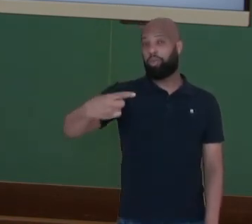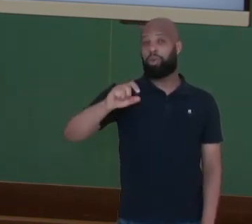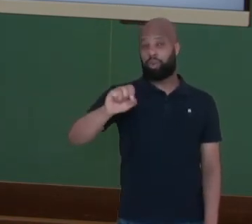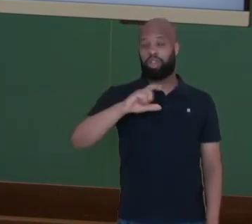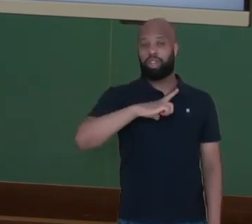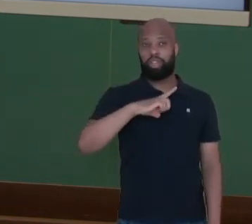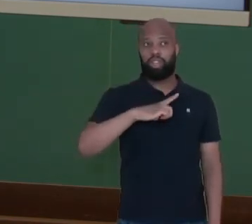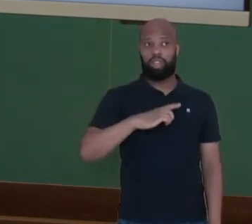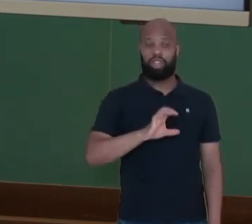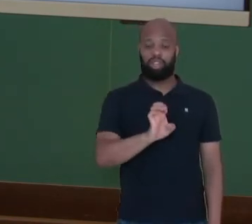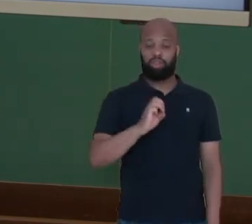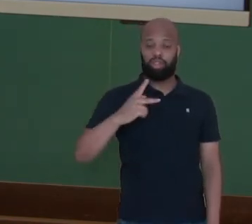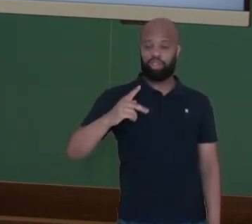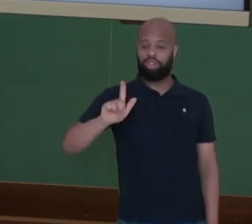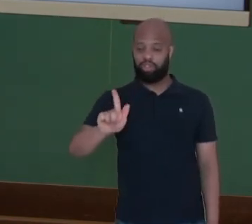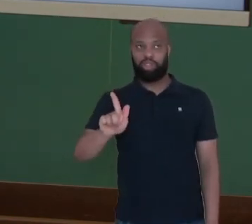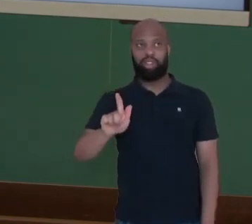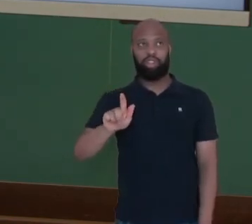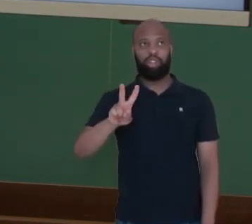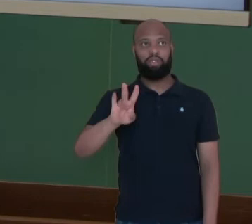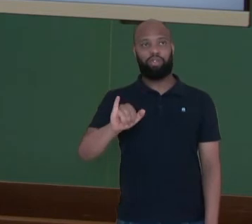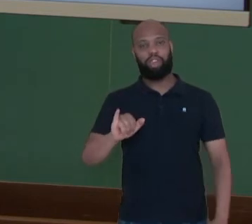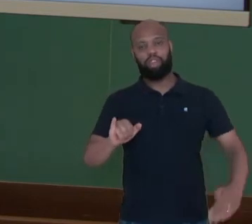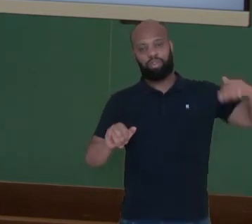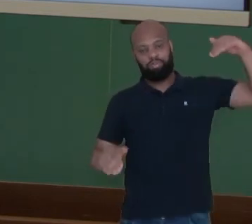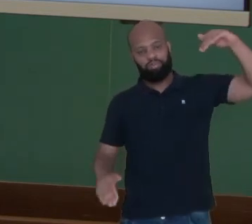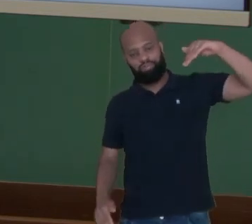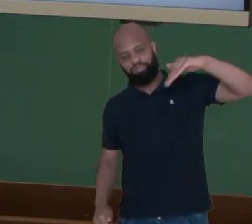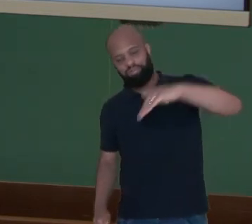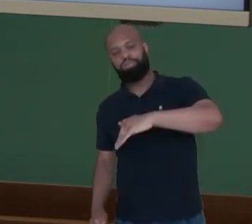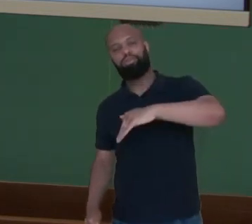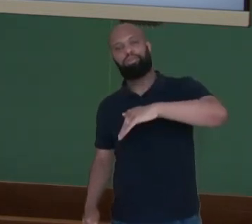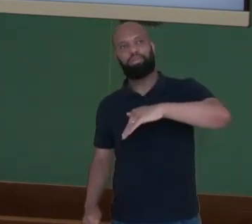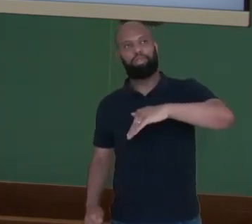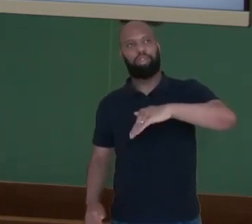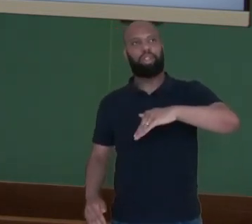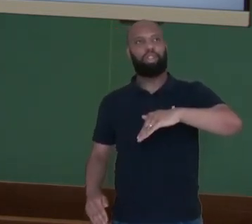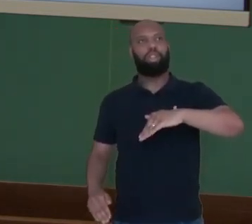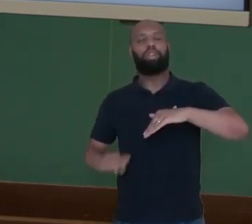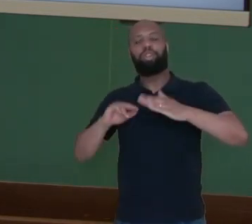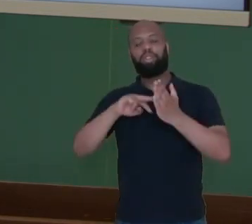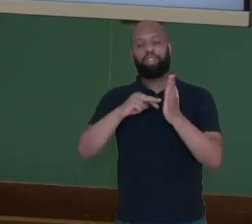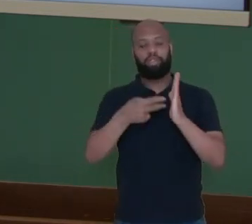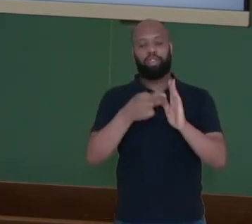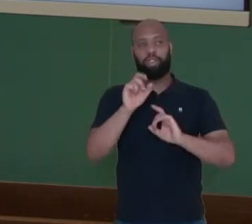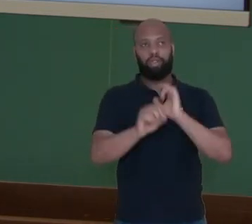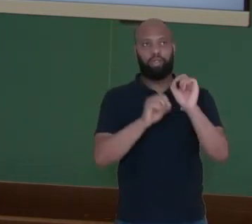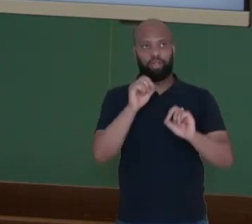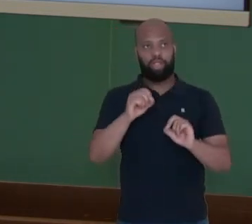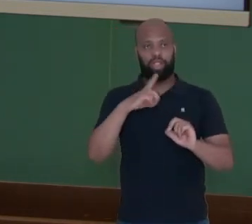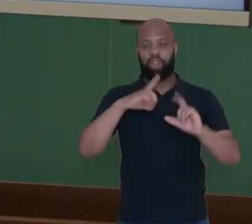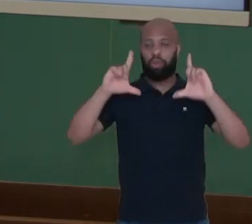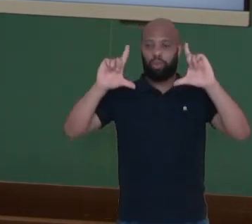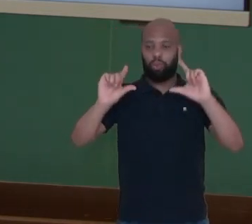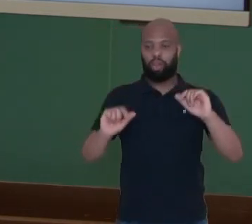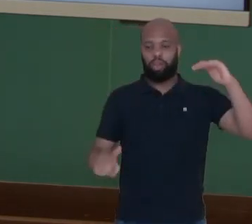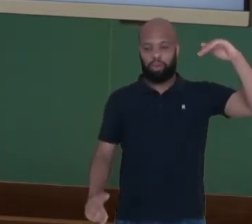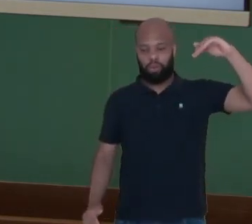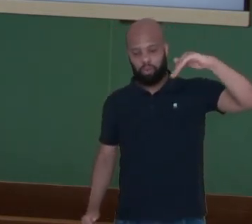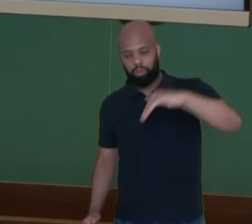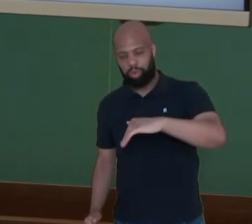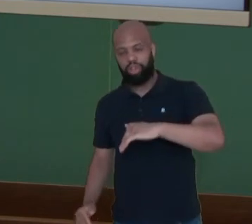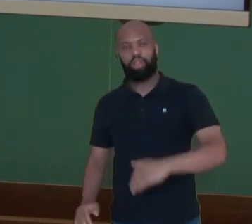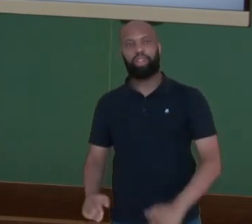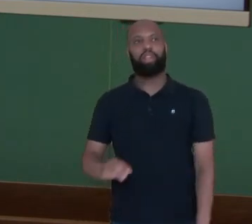energia potencial gravitacional, ela desceu, né? Foi para cá, ou seja, ela se reduziu a 0